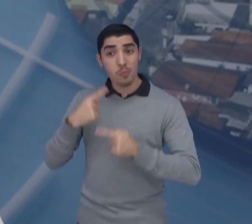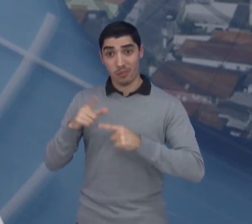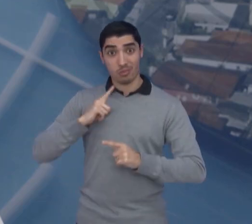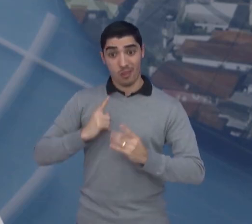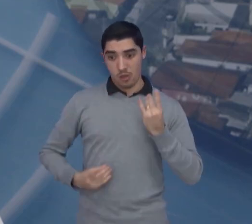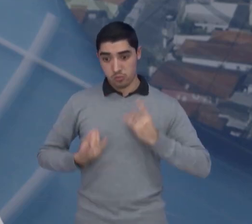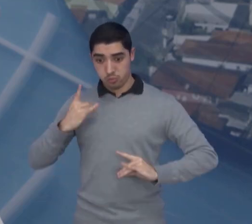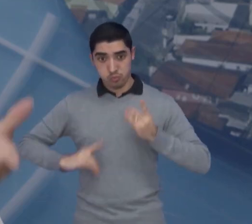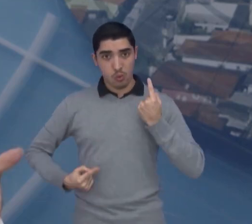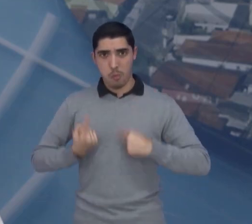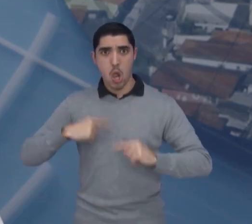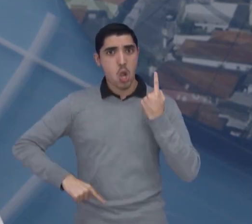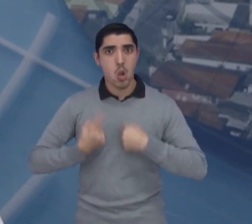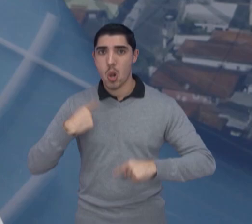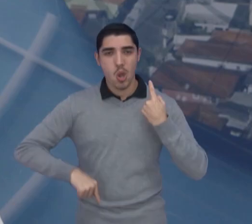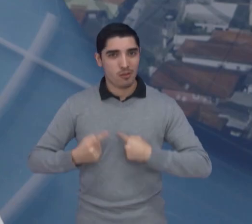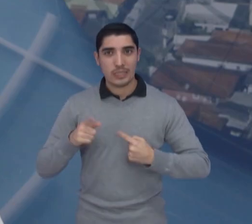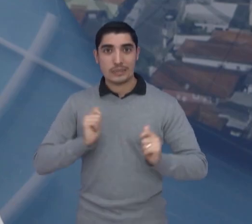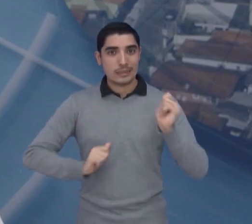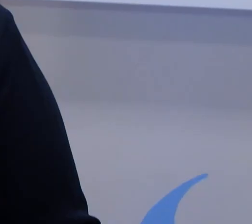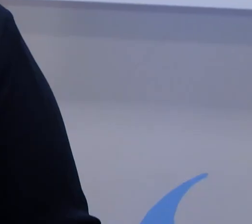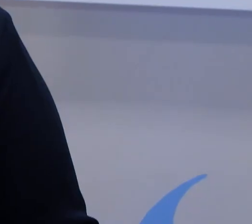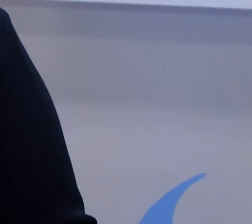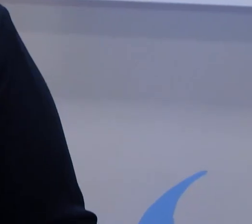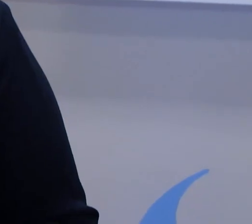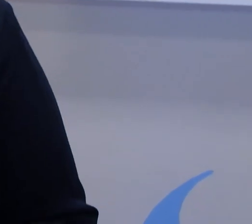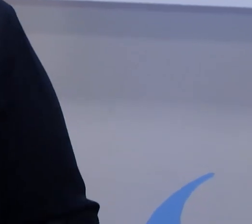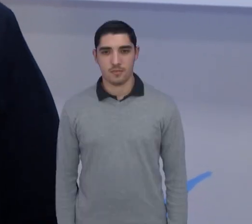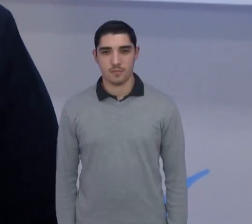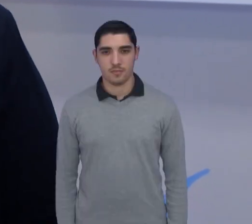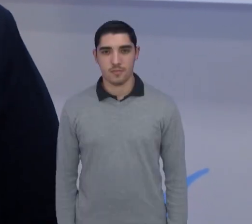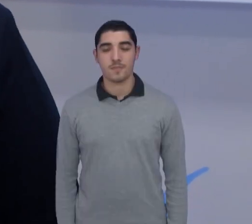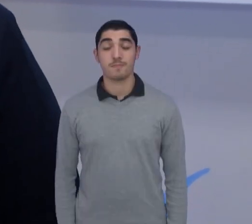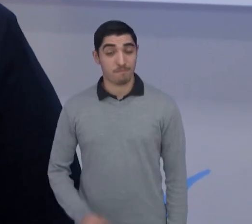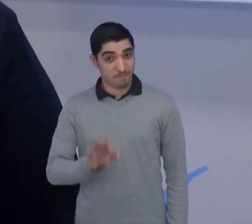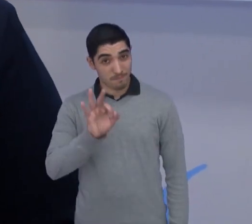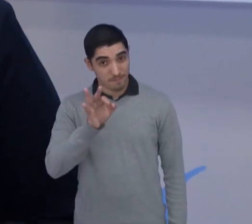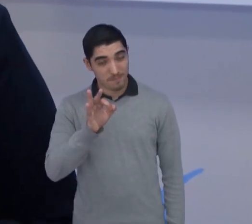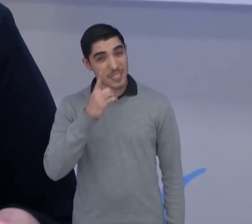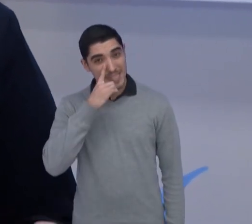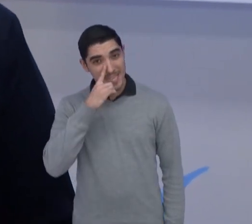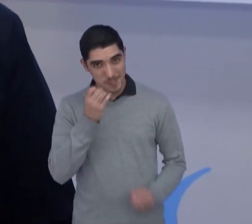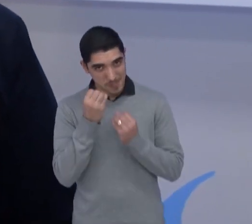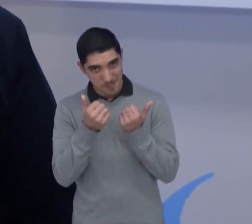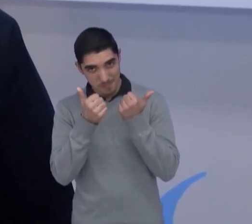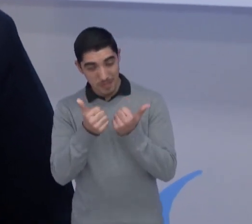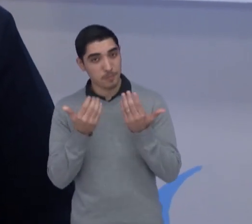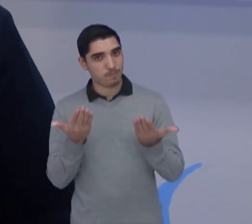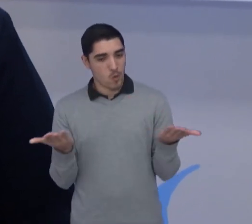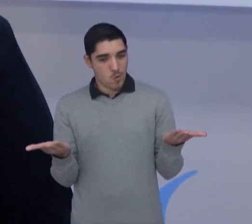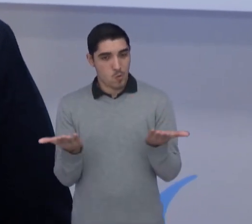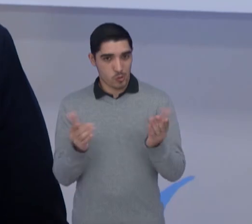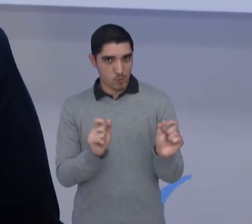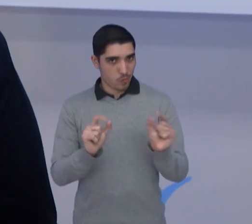da pele, muita ansiedade. Lu, é com você. É isso mesmo, Dani, tudo bem? Bom, o programa, como você disse, hoje